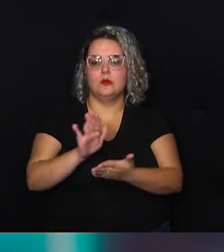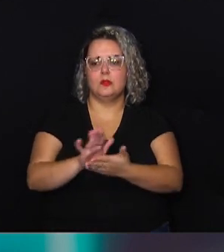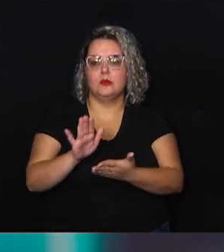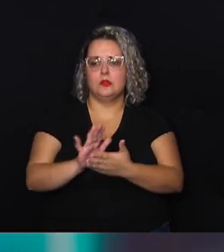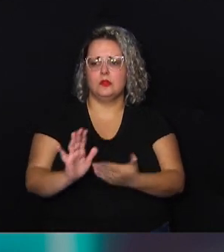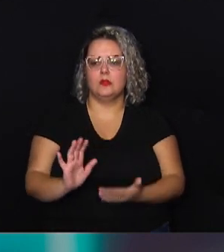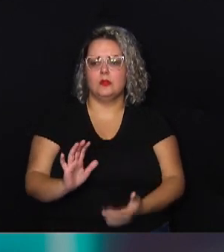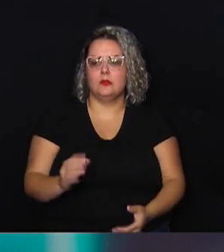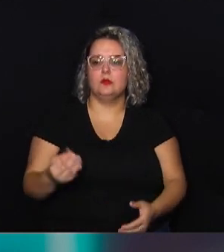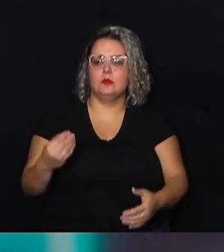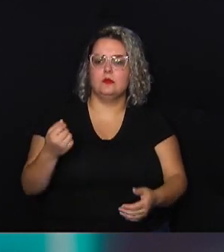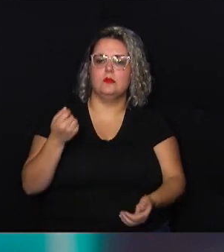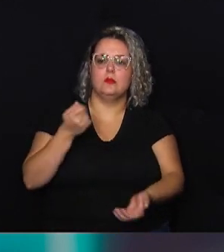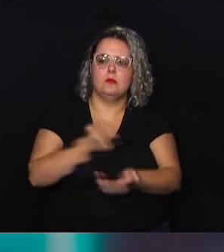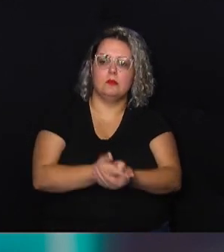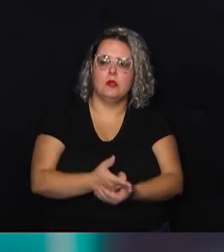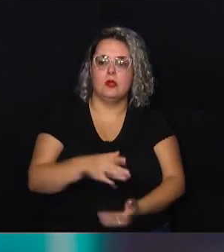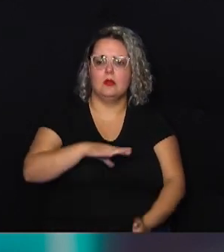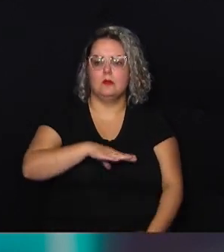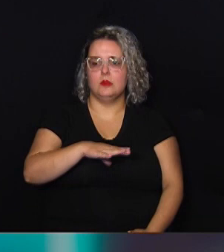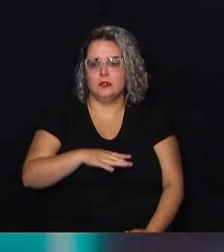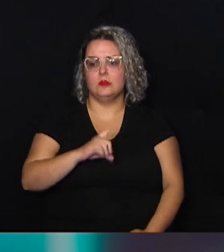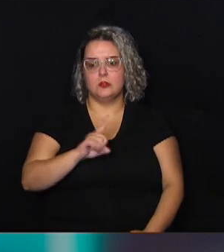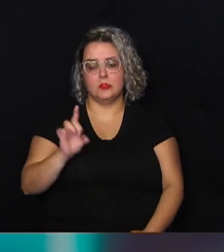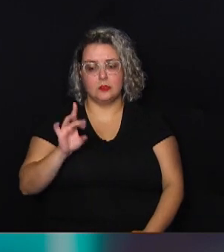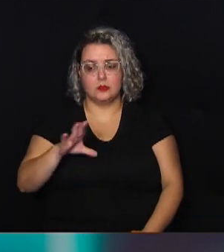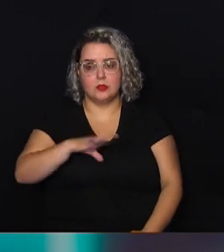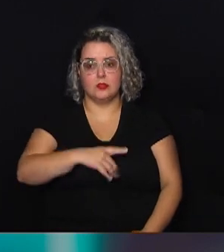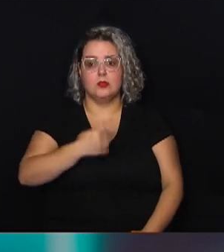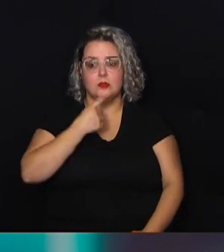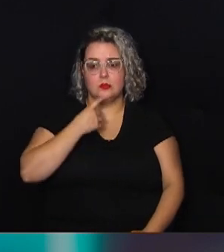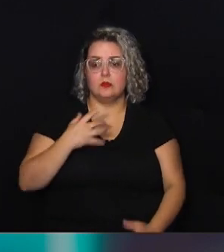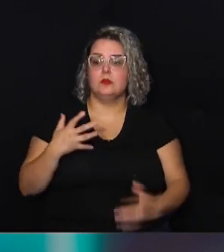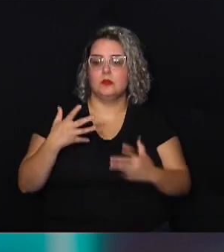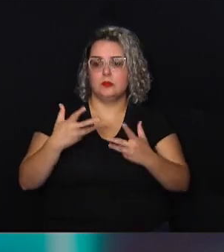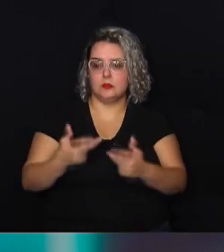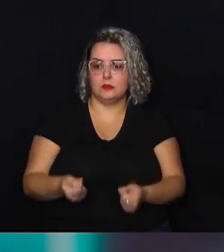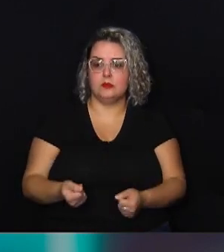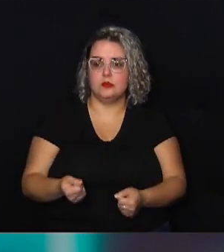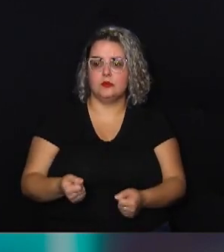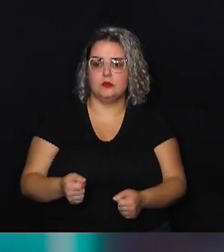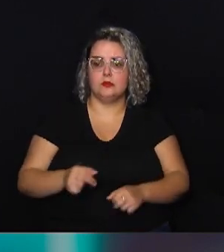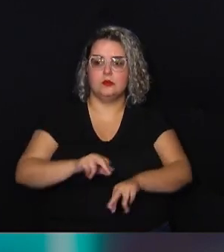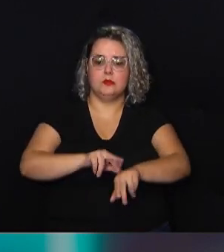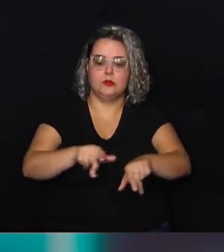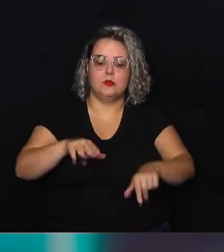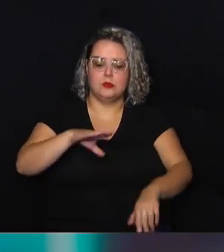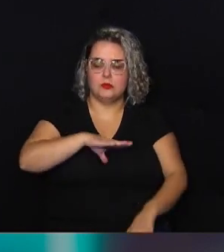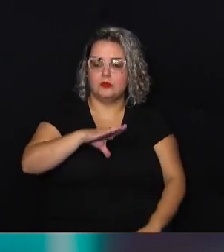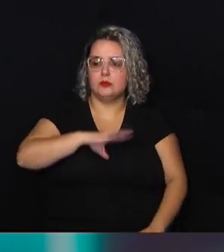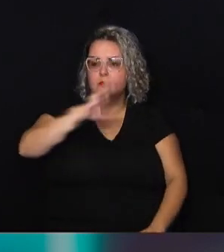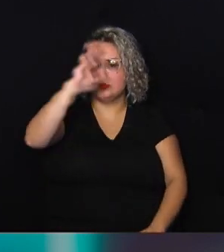sendo arcados pelo município, não só de Campinas, mas pelos municípios do Brasil.